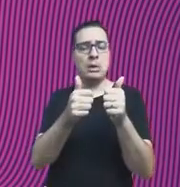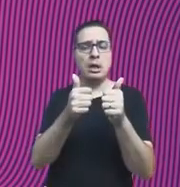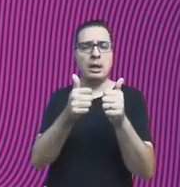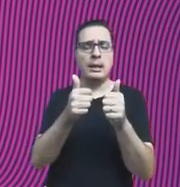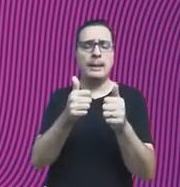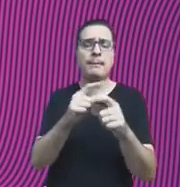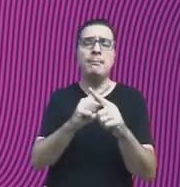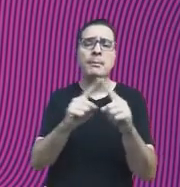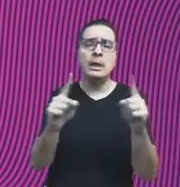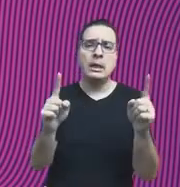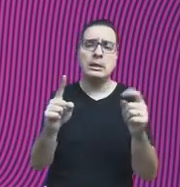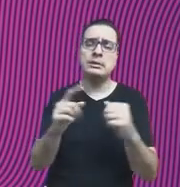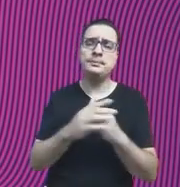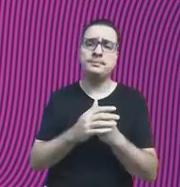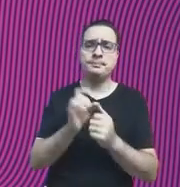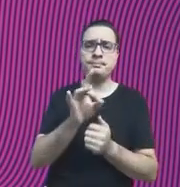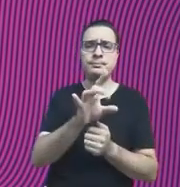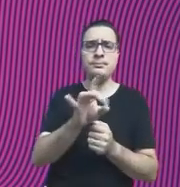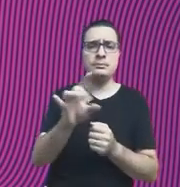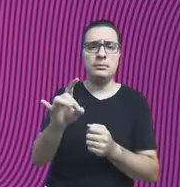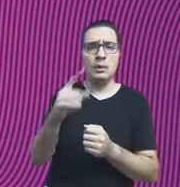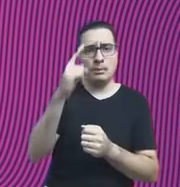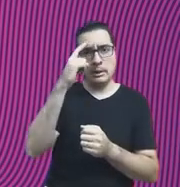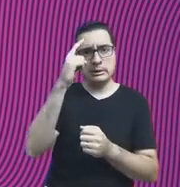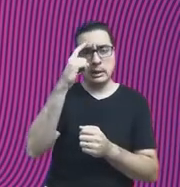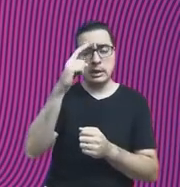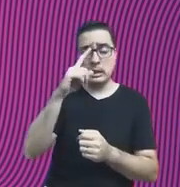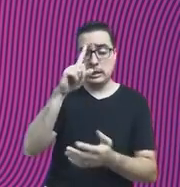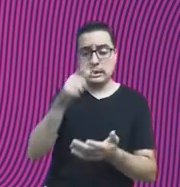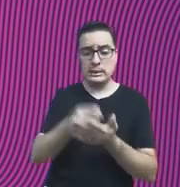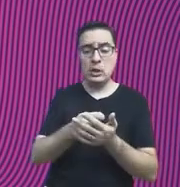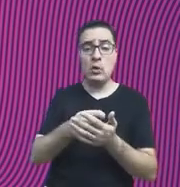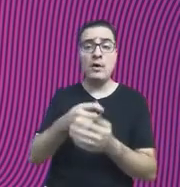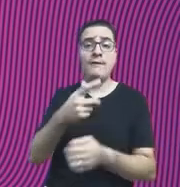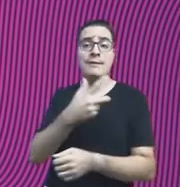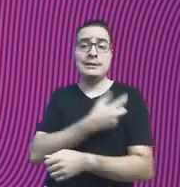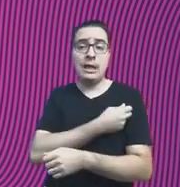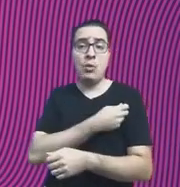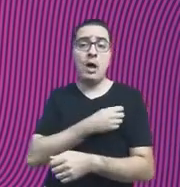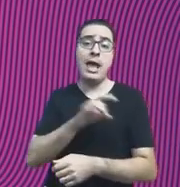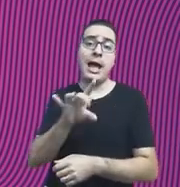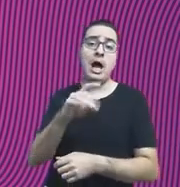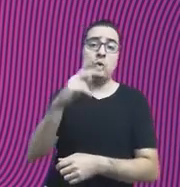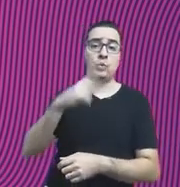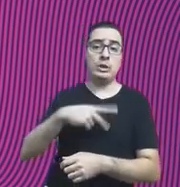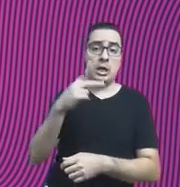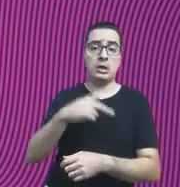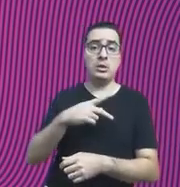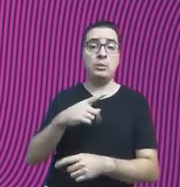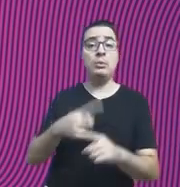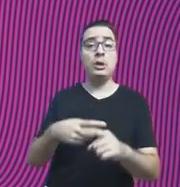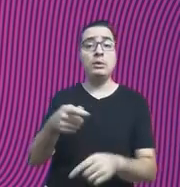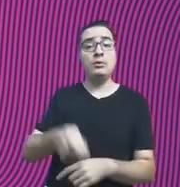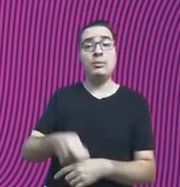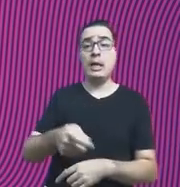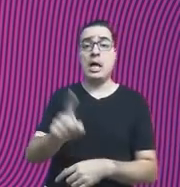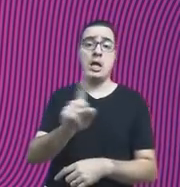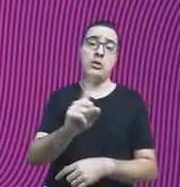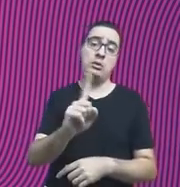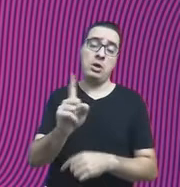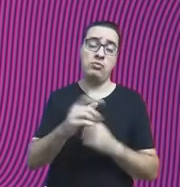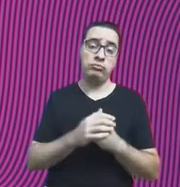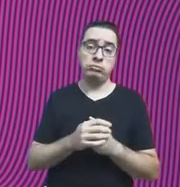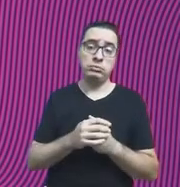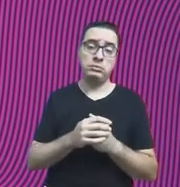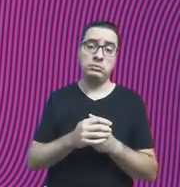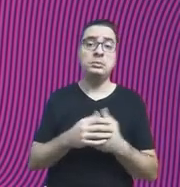ímpeto, a tomada de decisão de vacinar é autocuidado, porque ela não foi obrigatória em lugar nenhum do mundo. Então, esses